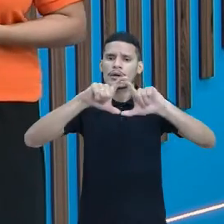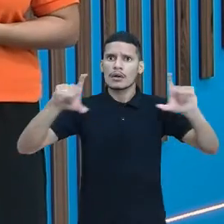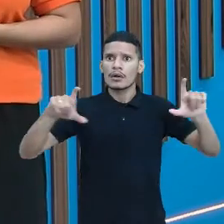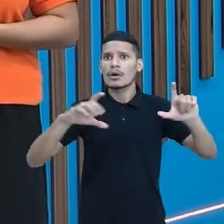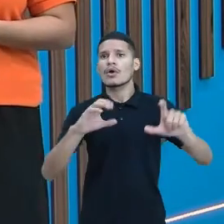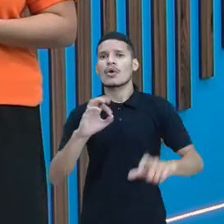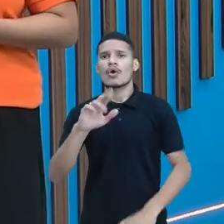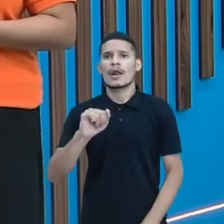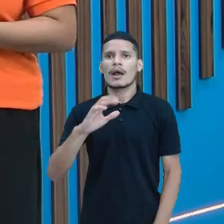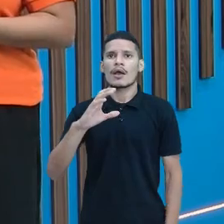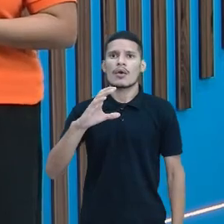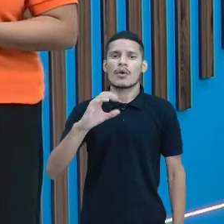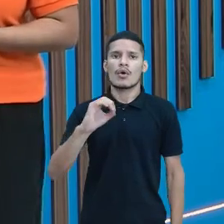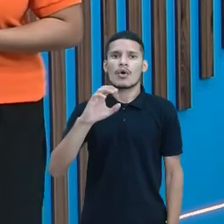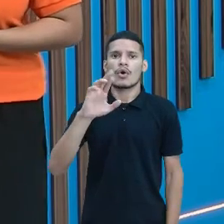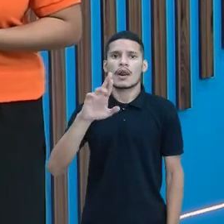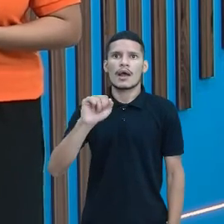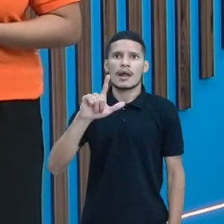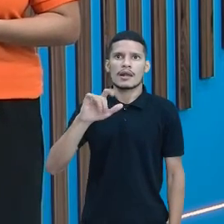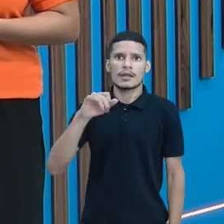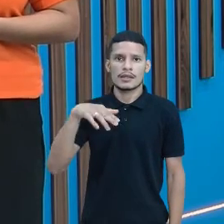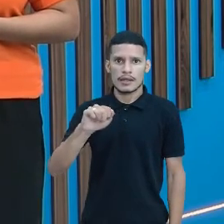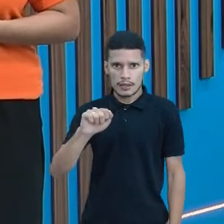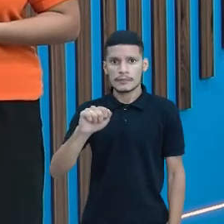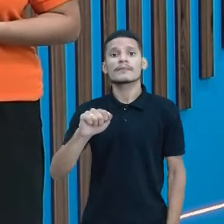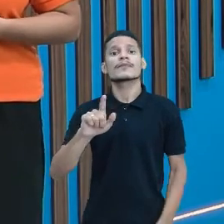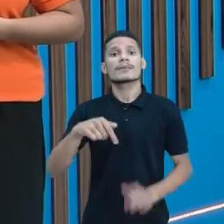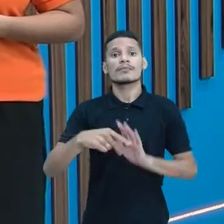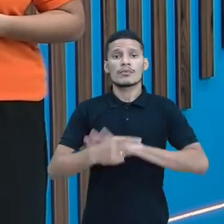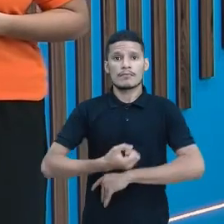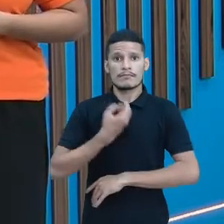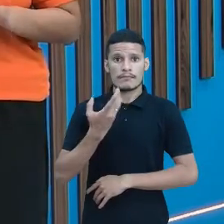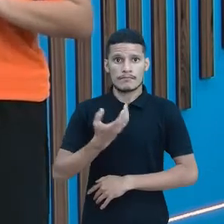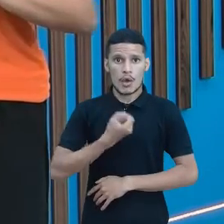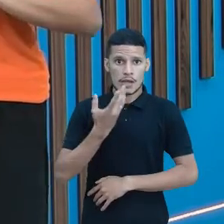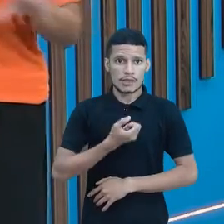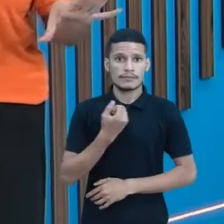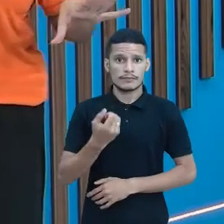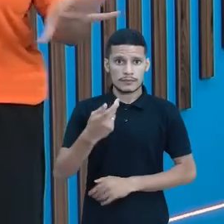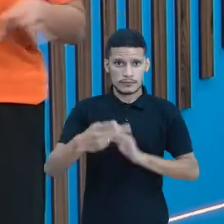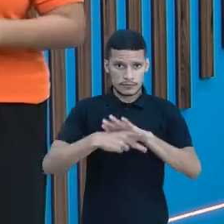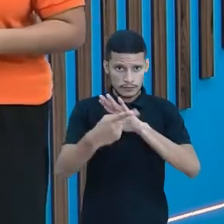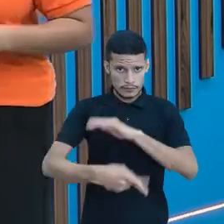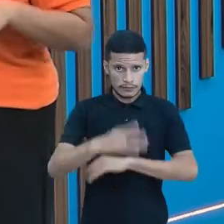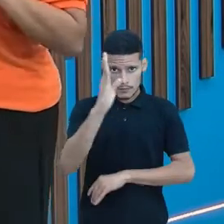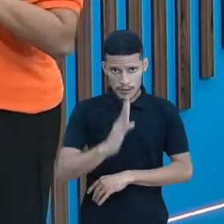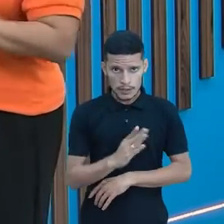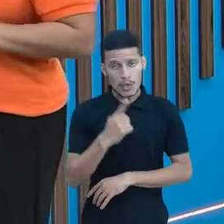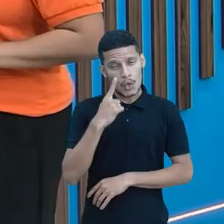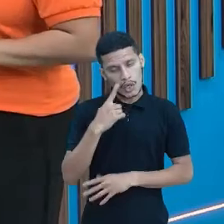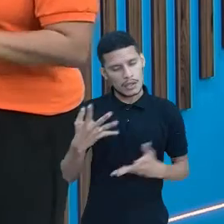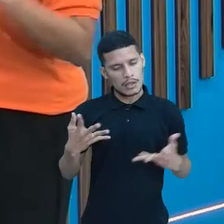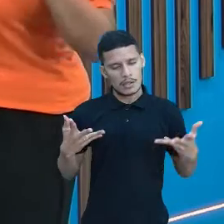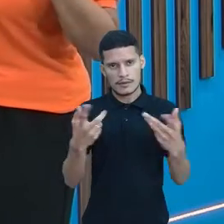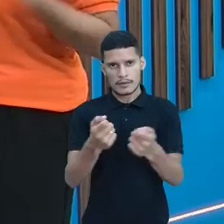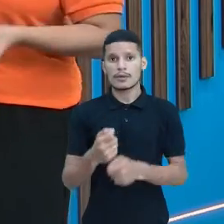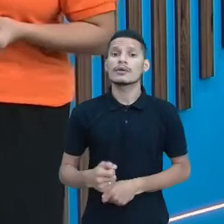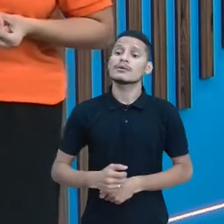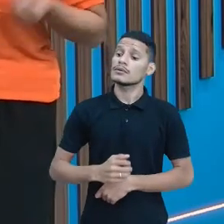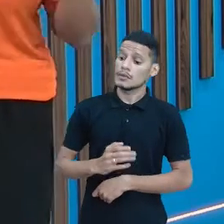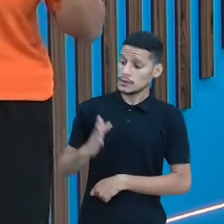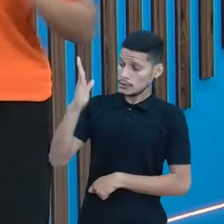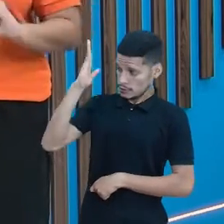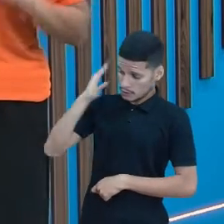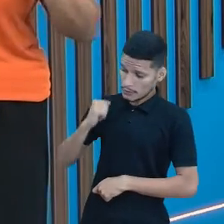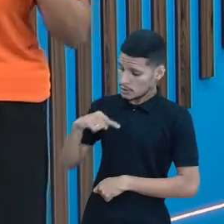de Cora Coralina, que foi uma poeta brasileira. Incrível. Que ela diz assim, ó: o saber